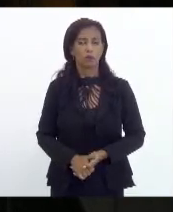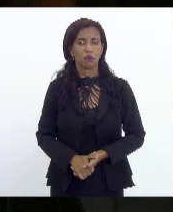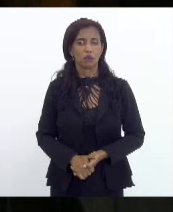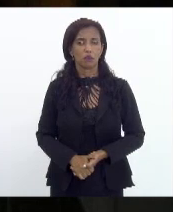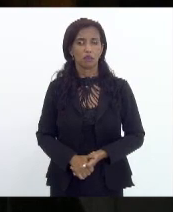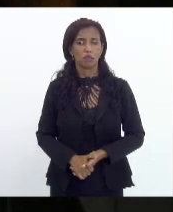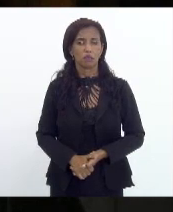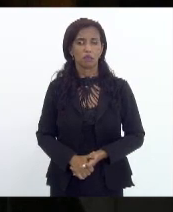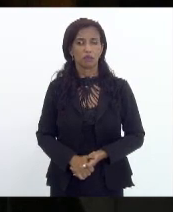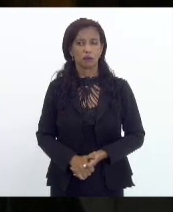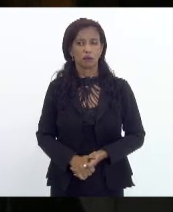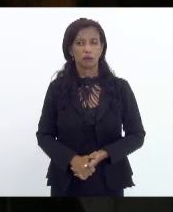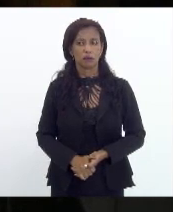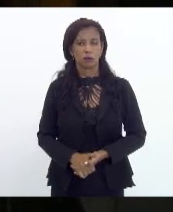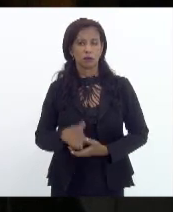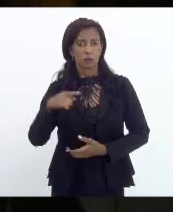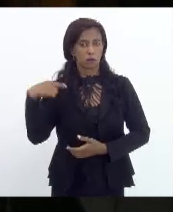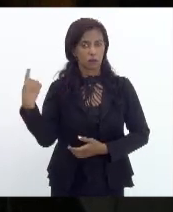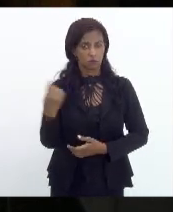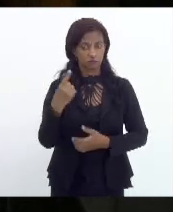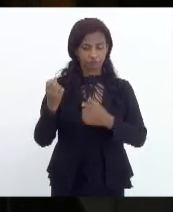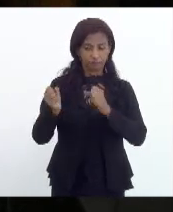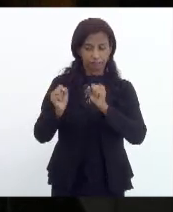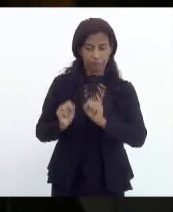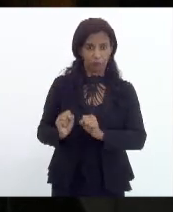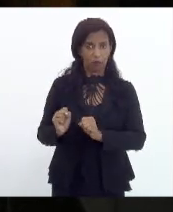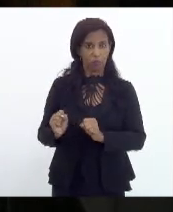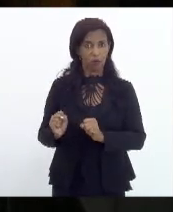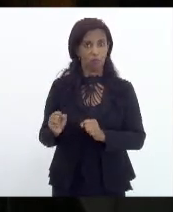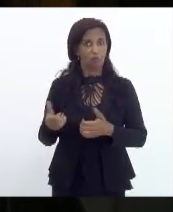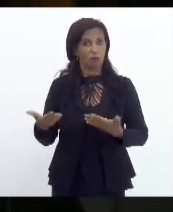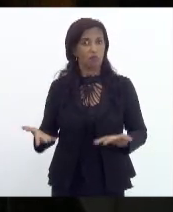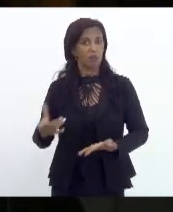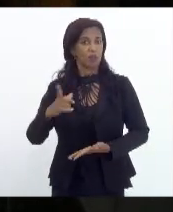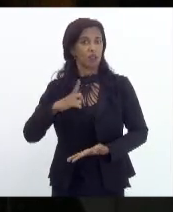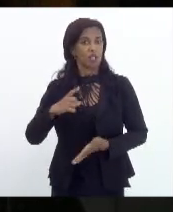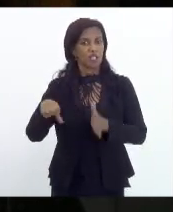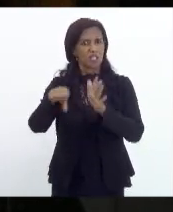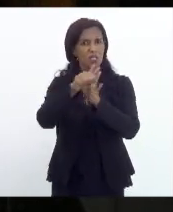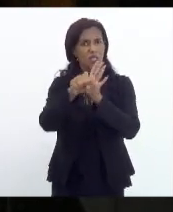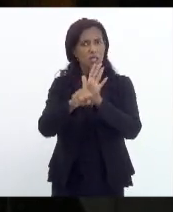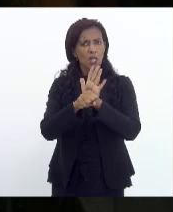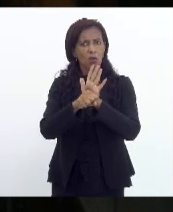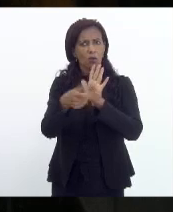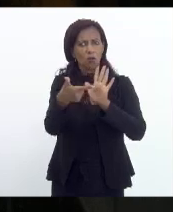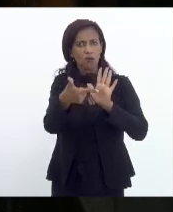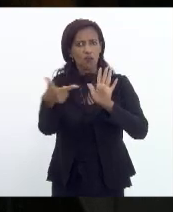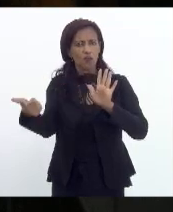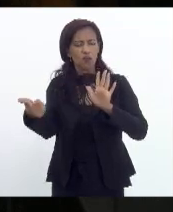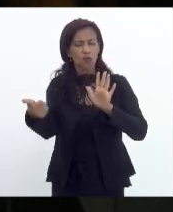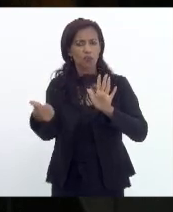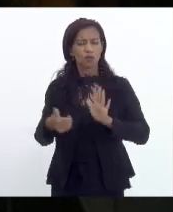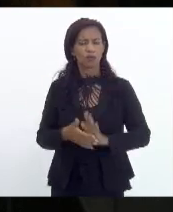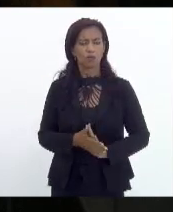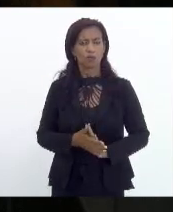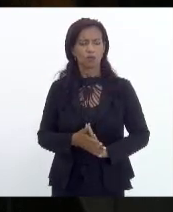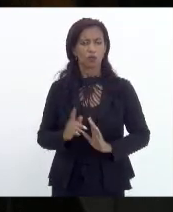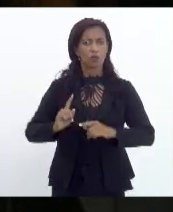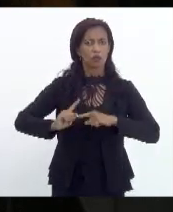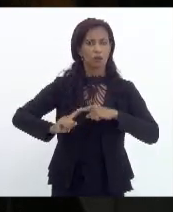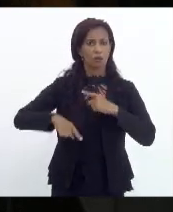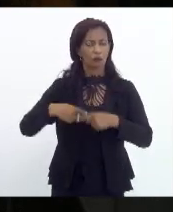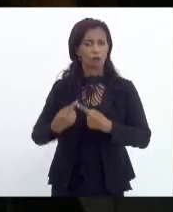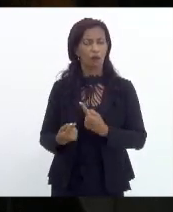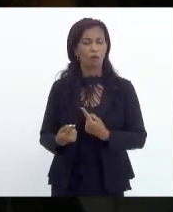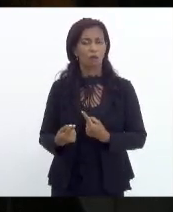inadimissível que a gente possa ainda no século 21 depois